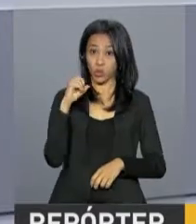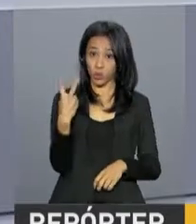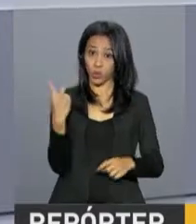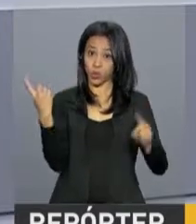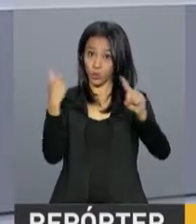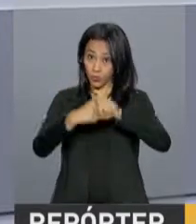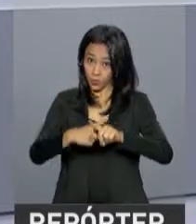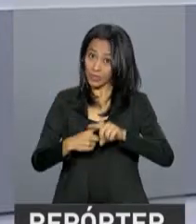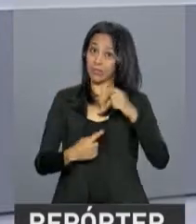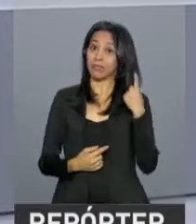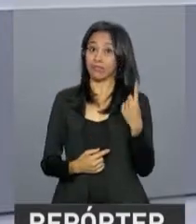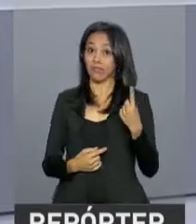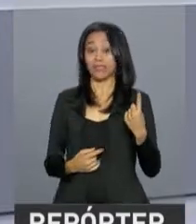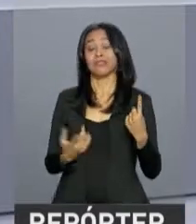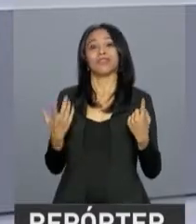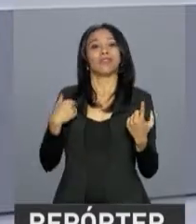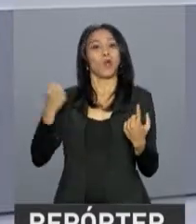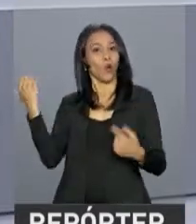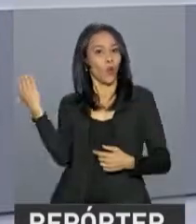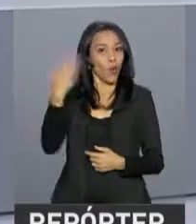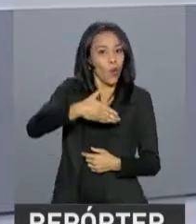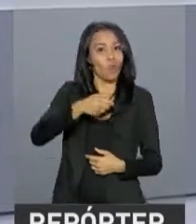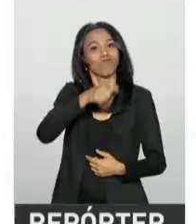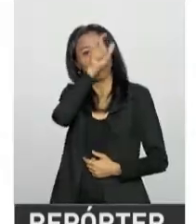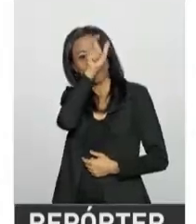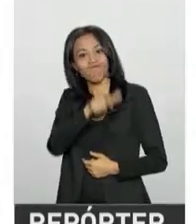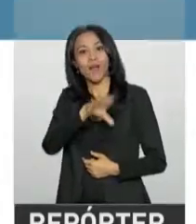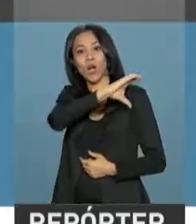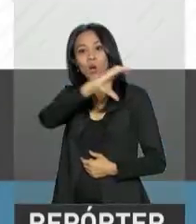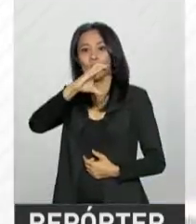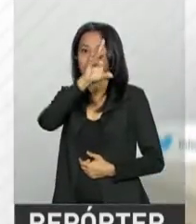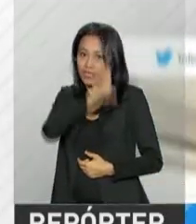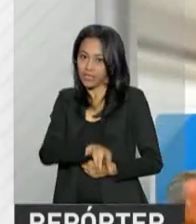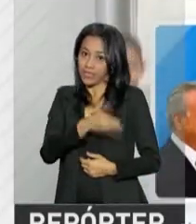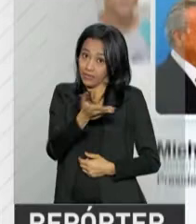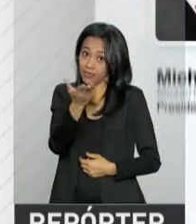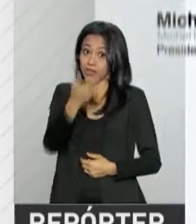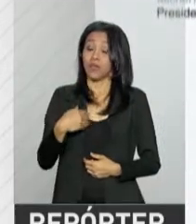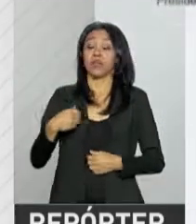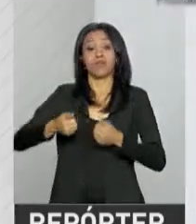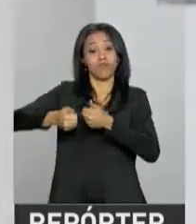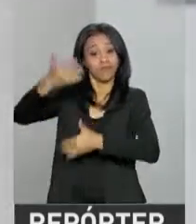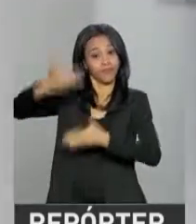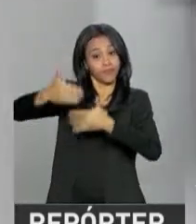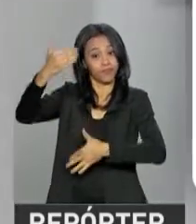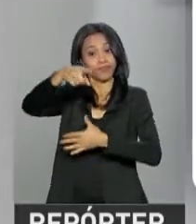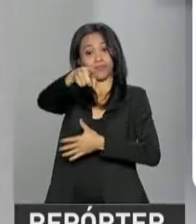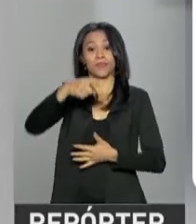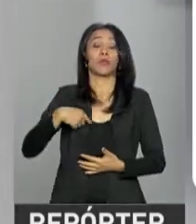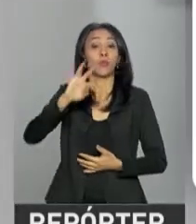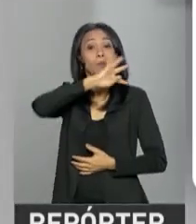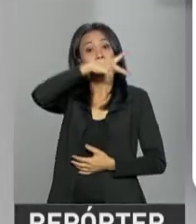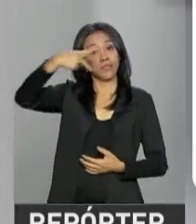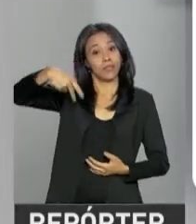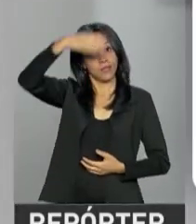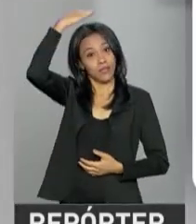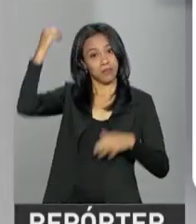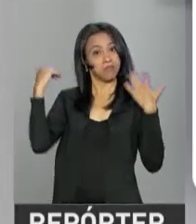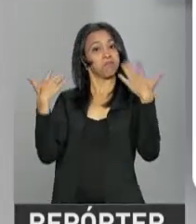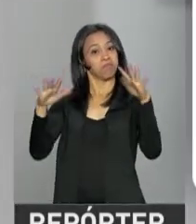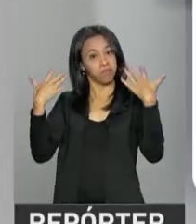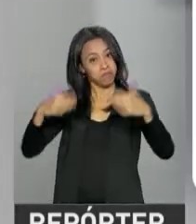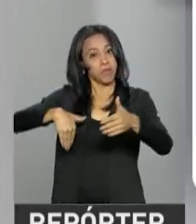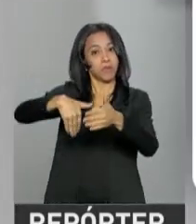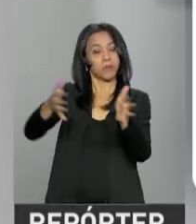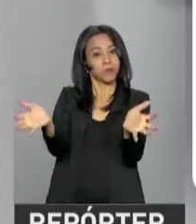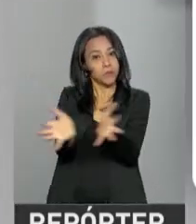time brasileiro dá mais um passo rumo ao Hexa. Pelas redes sociais, o presidente Michel Temer parabenizou a seleção brasileira pela garra